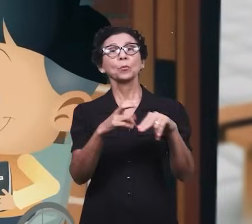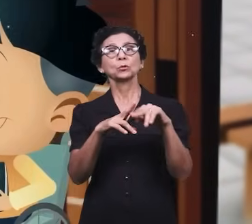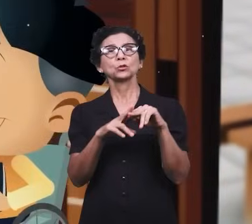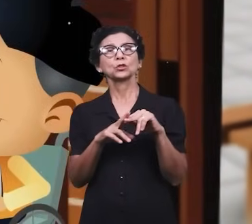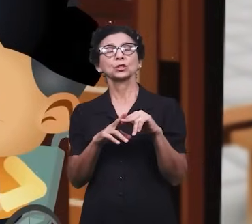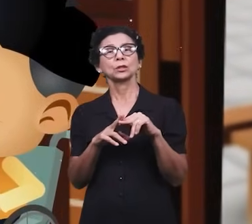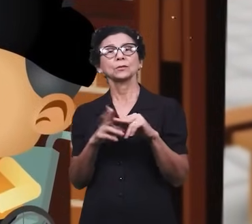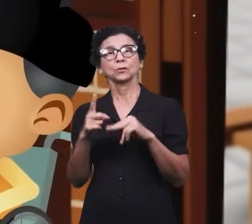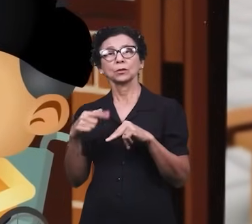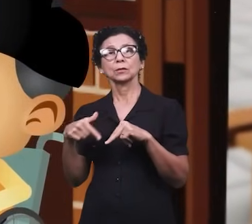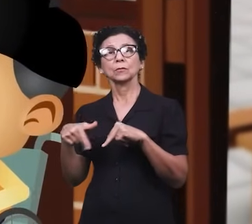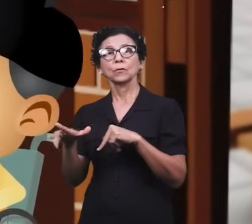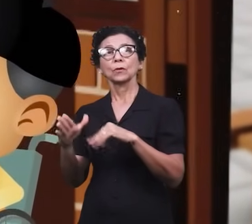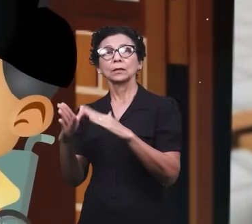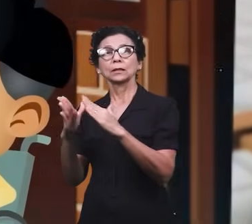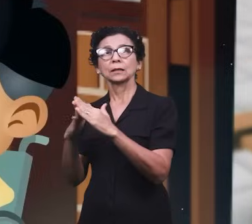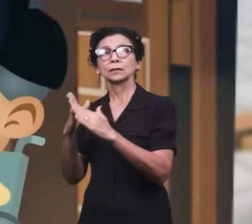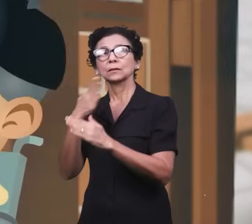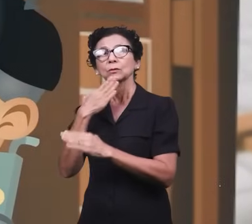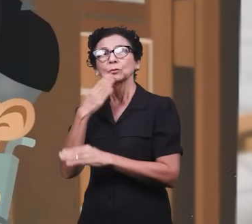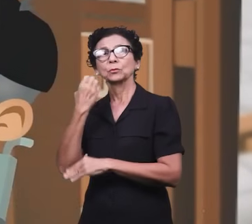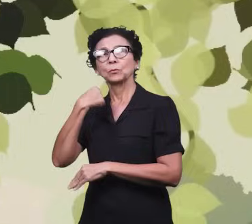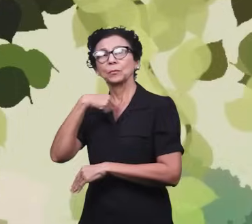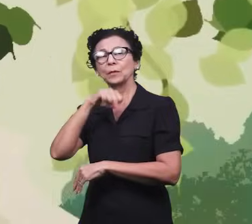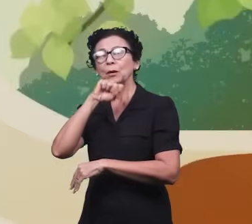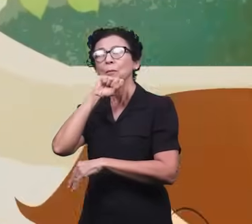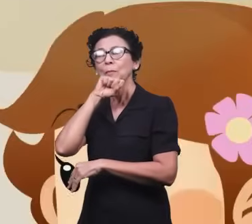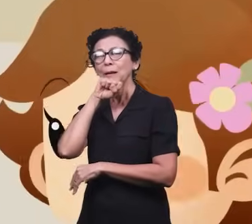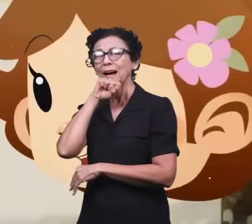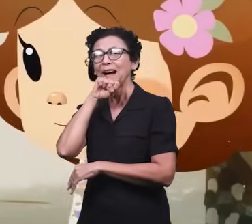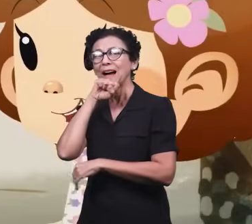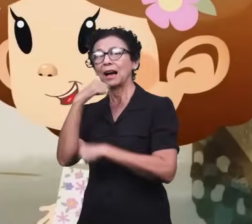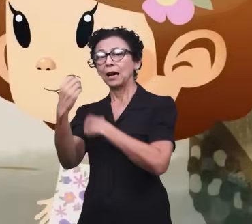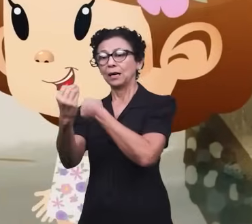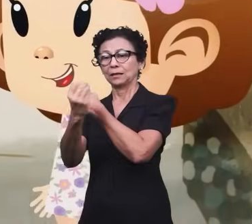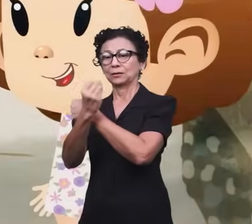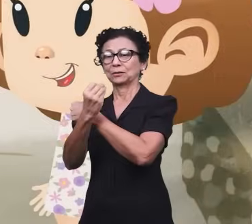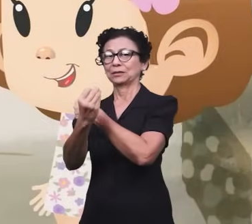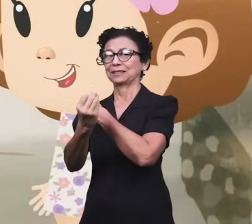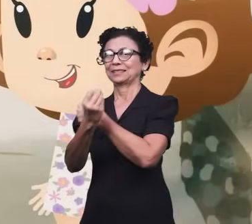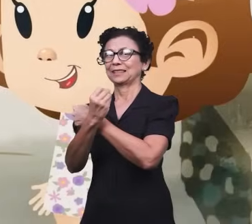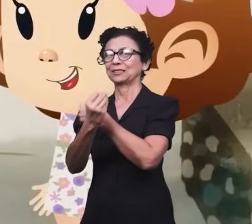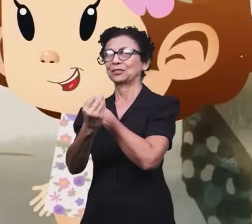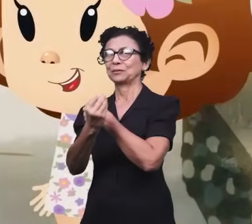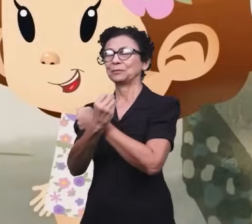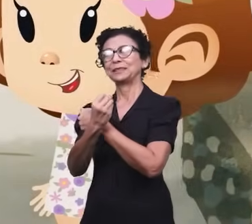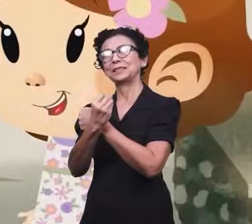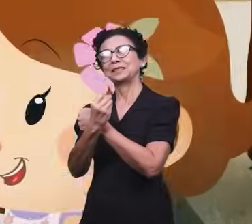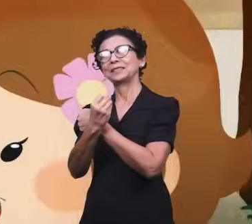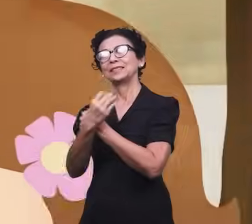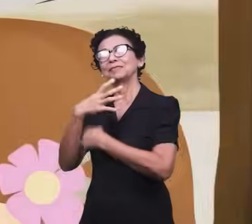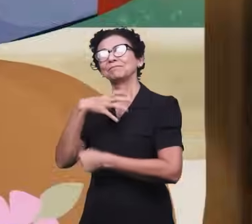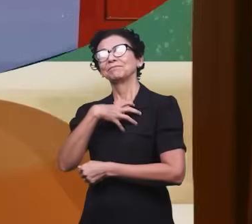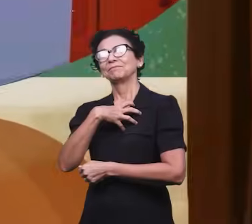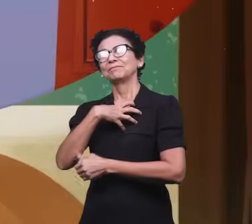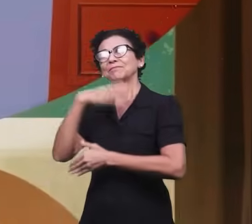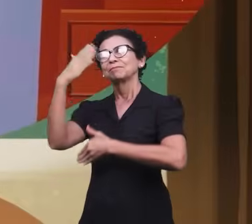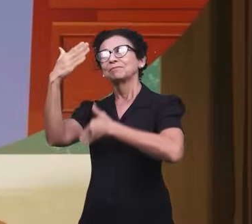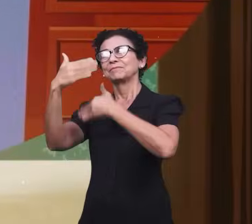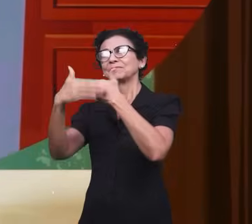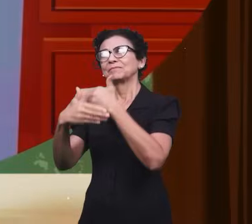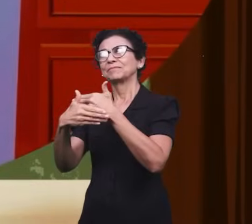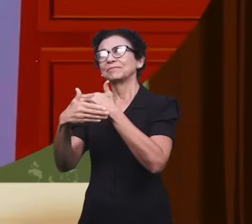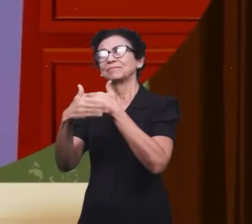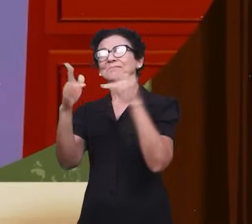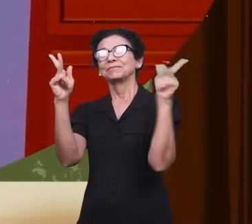na casa do Pai. O meu Pai cuida de mim,